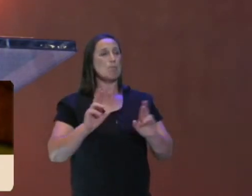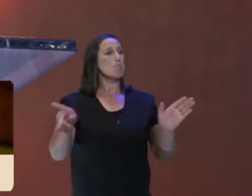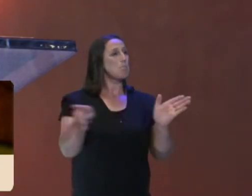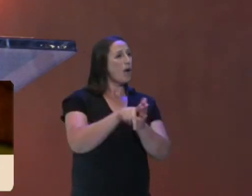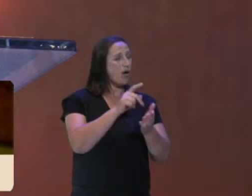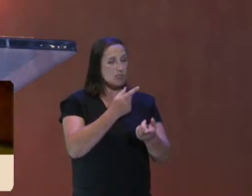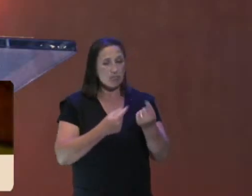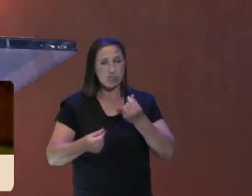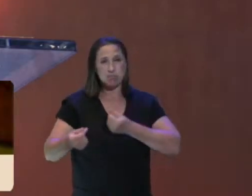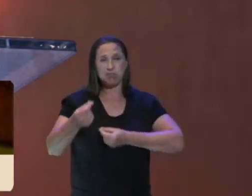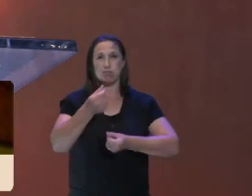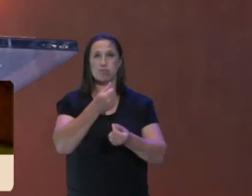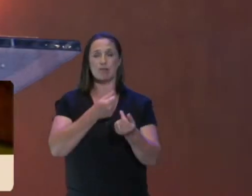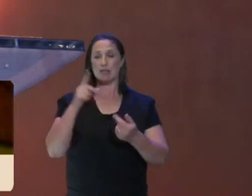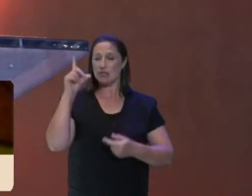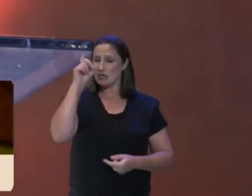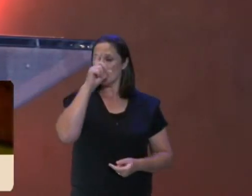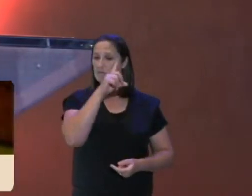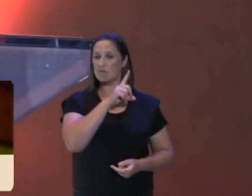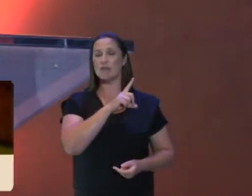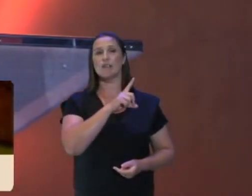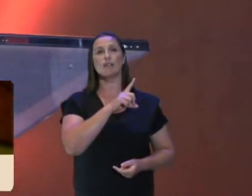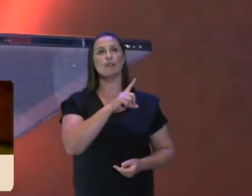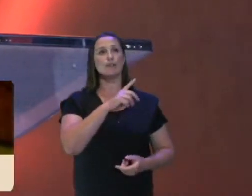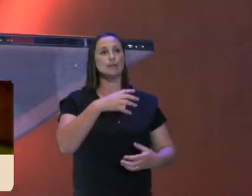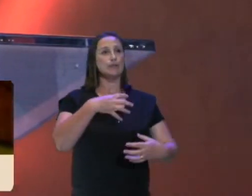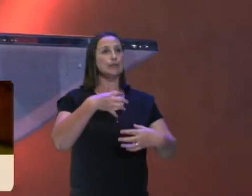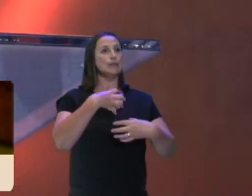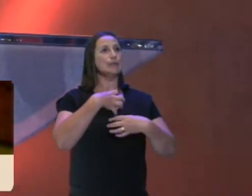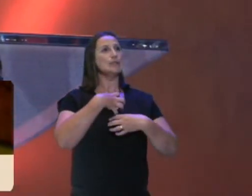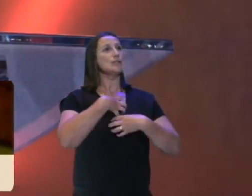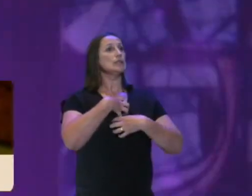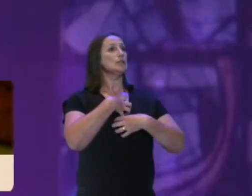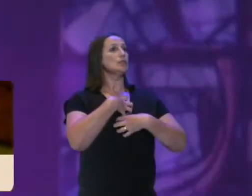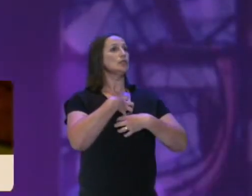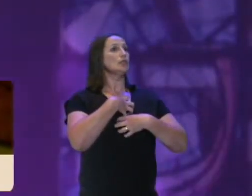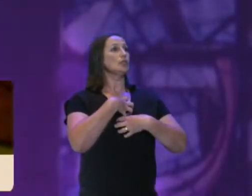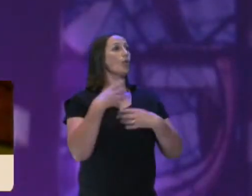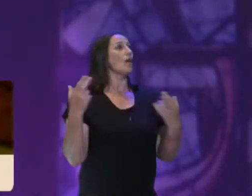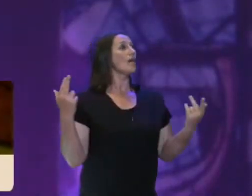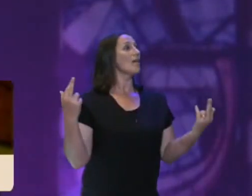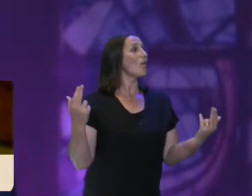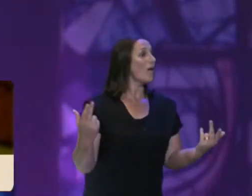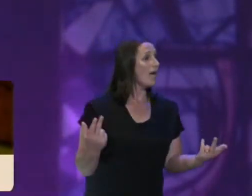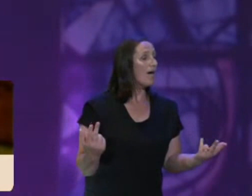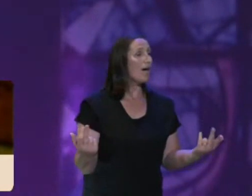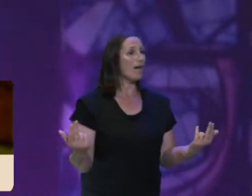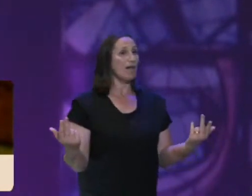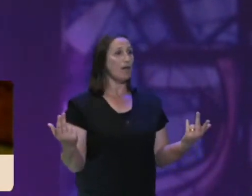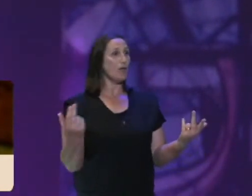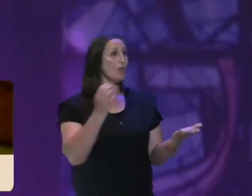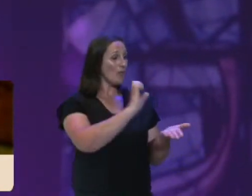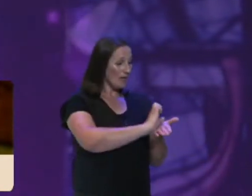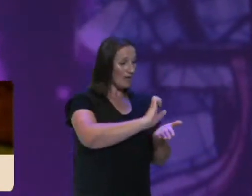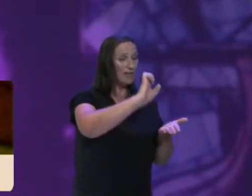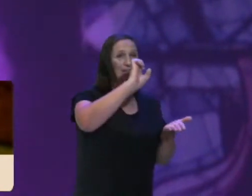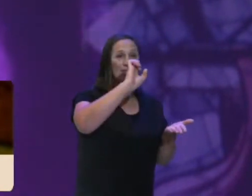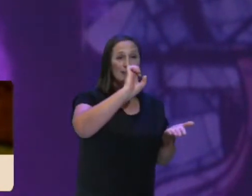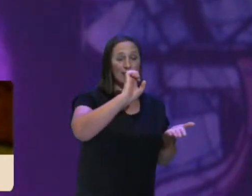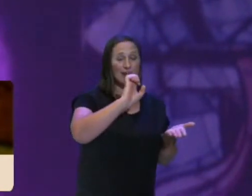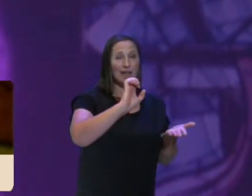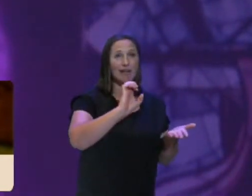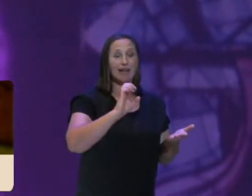parecem ser complicadas demais, eles estão se sentindo como Elias. Olha, eu não sei, eu imaginava,